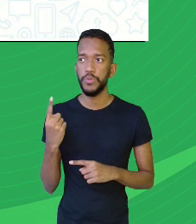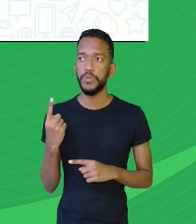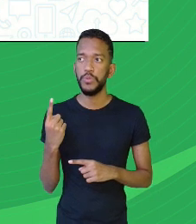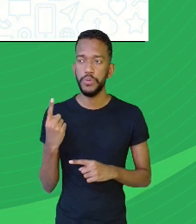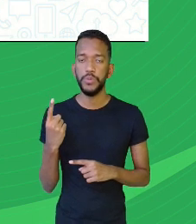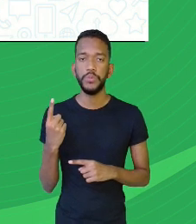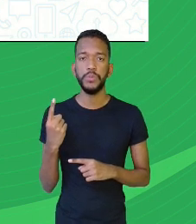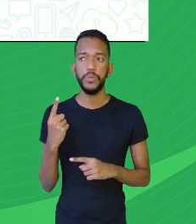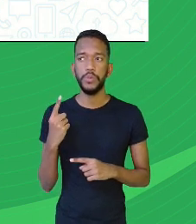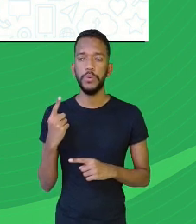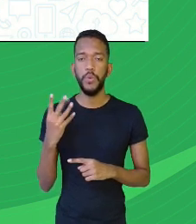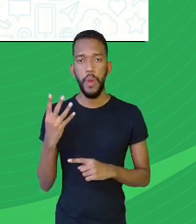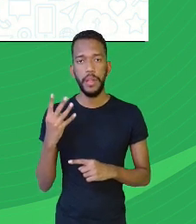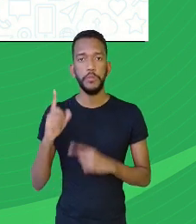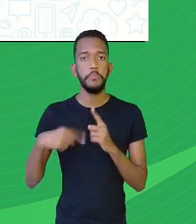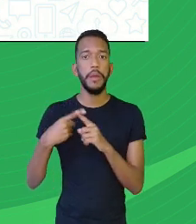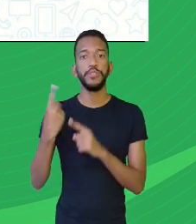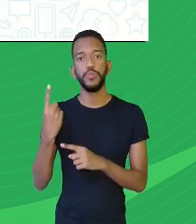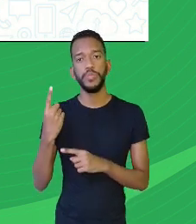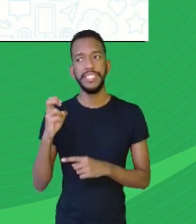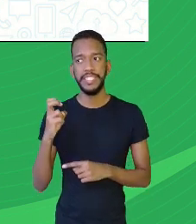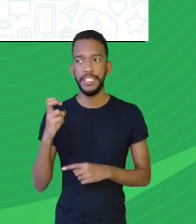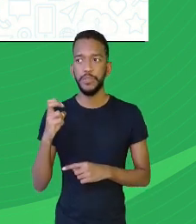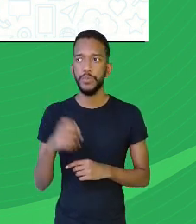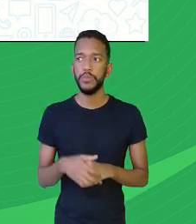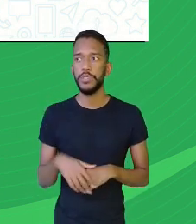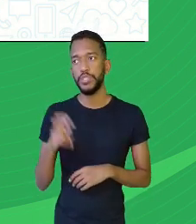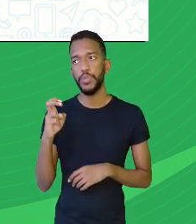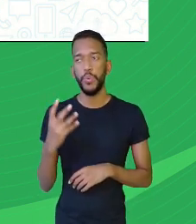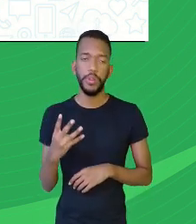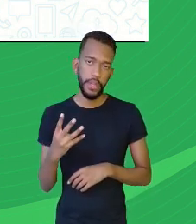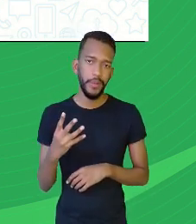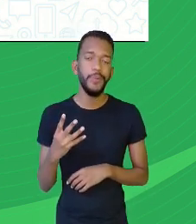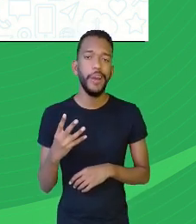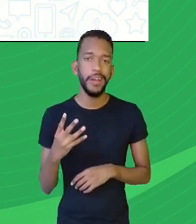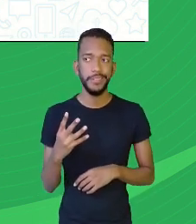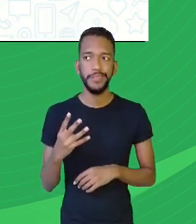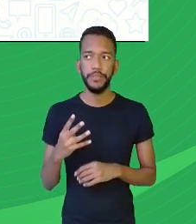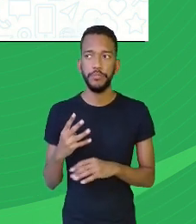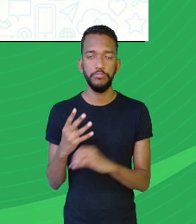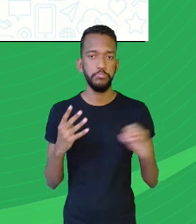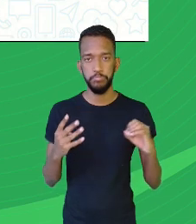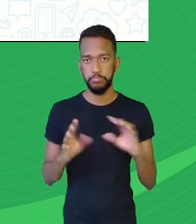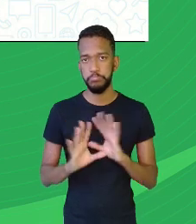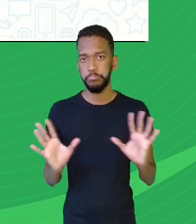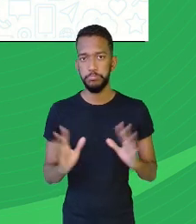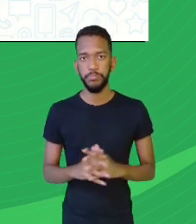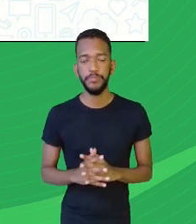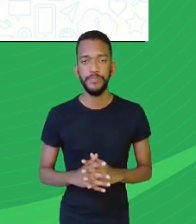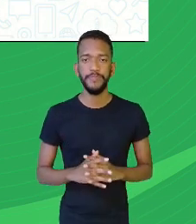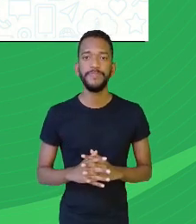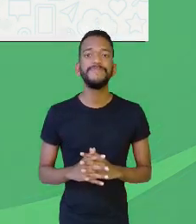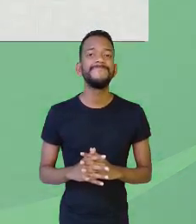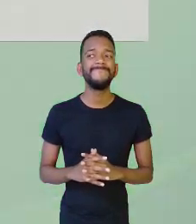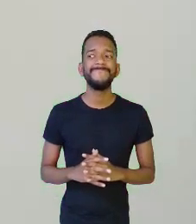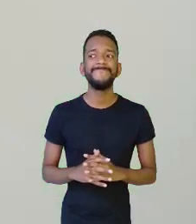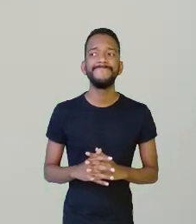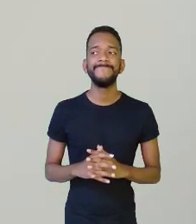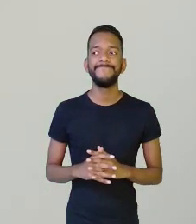Com mais 1, 5. O resultado vai dar R$54.